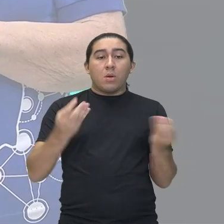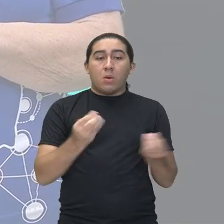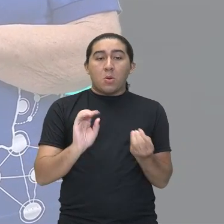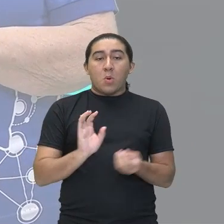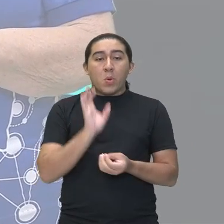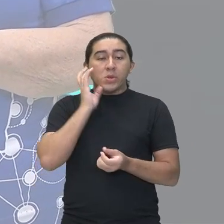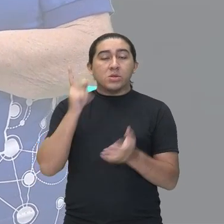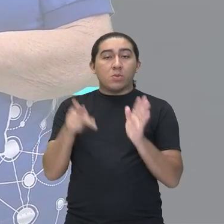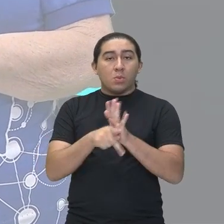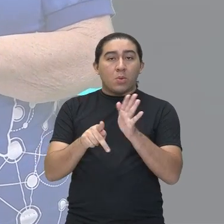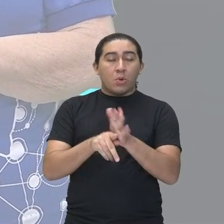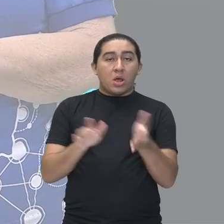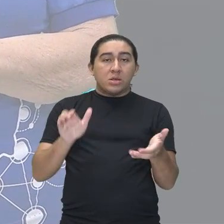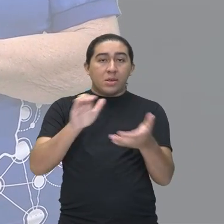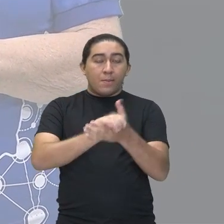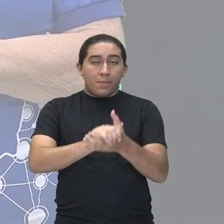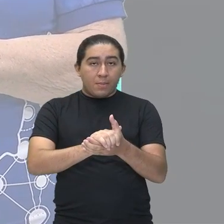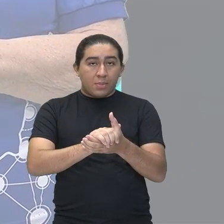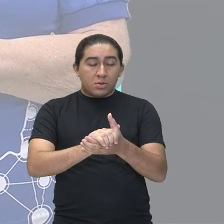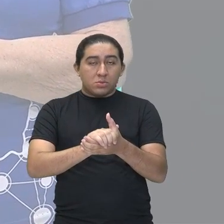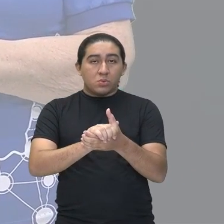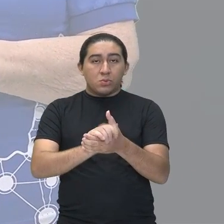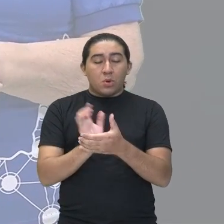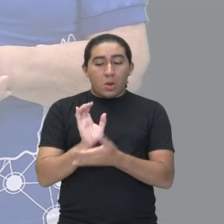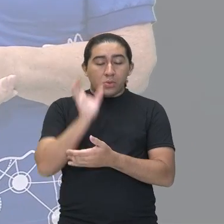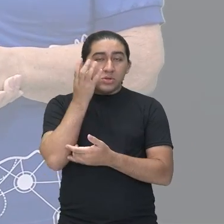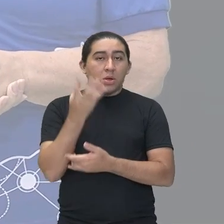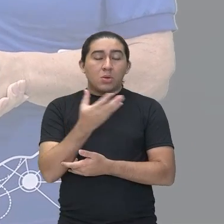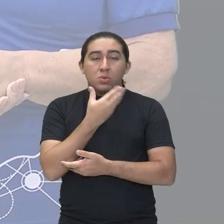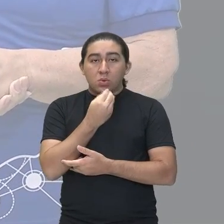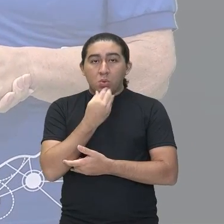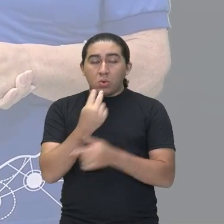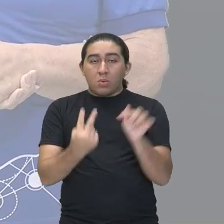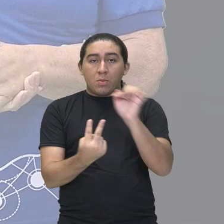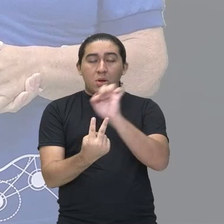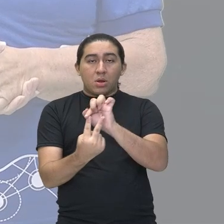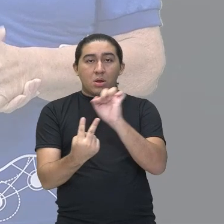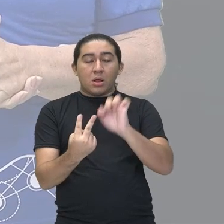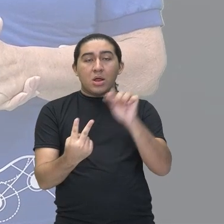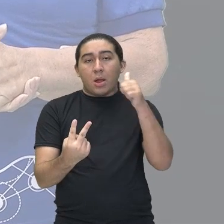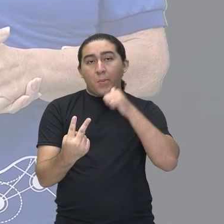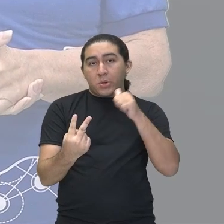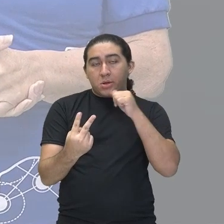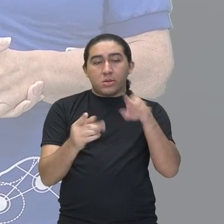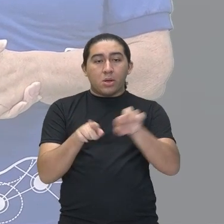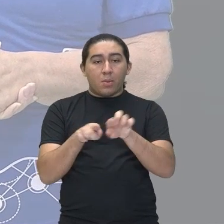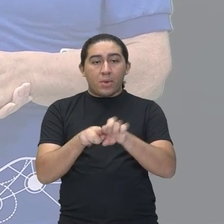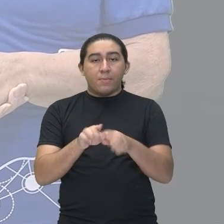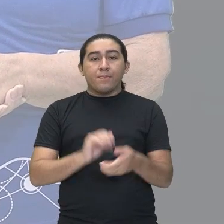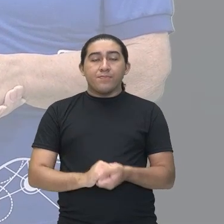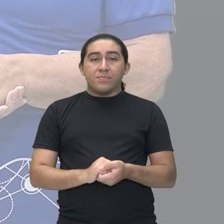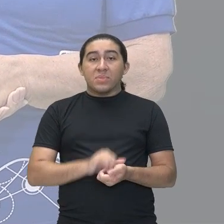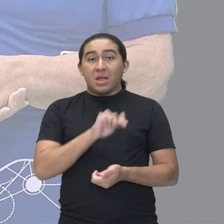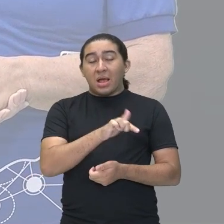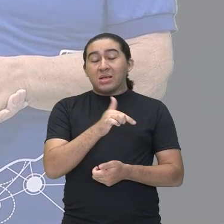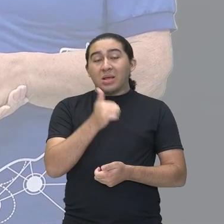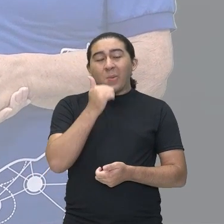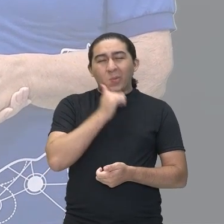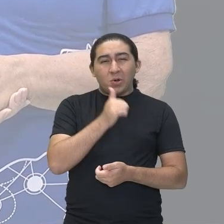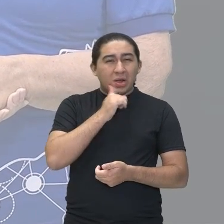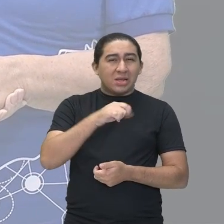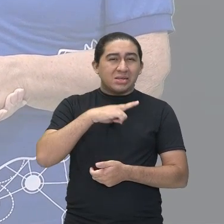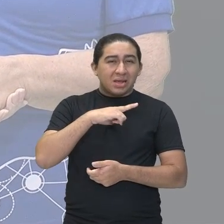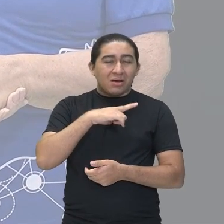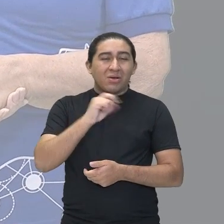do casamento de Lindóia e Baldeta. Como a indígena, sofrendo por ter perdido o marido,